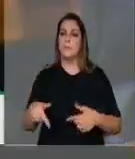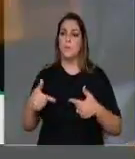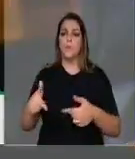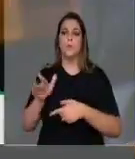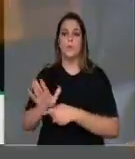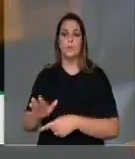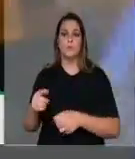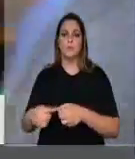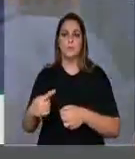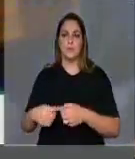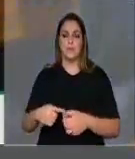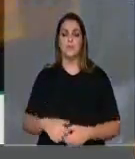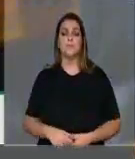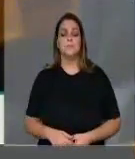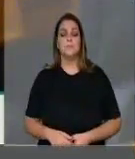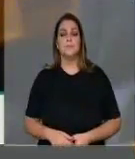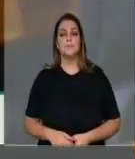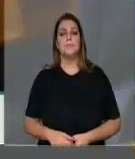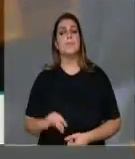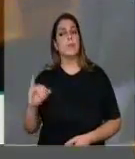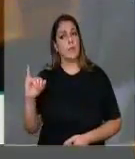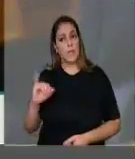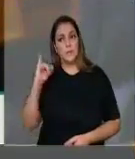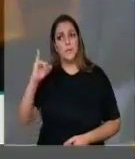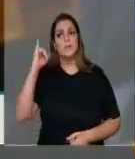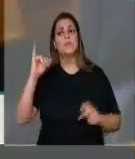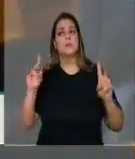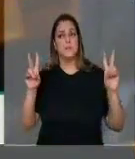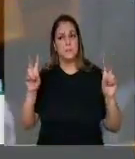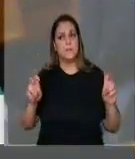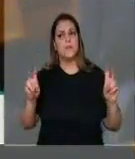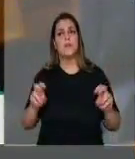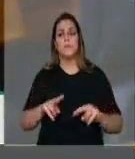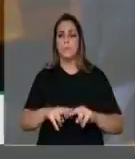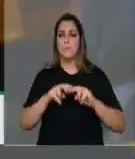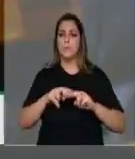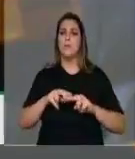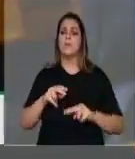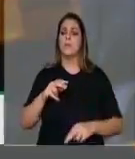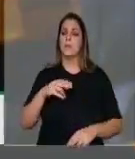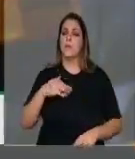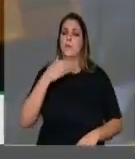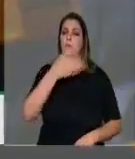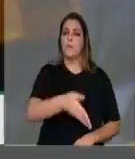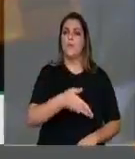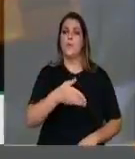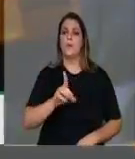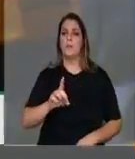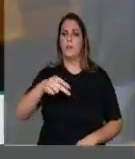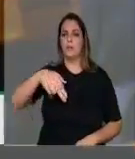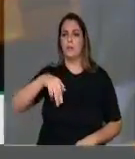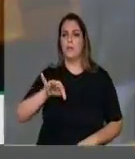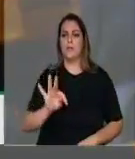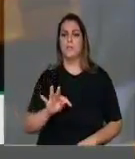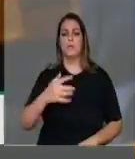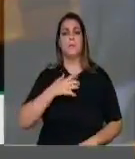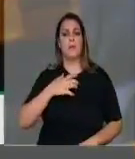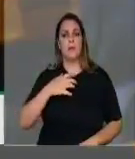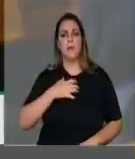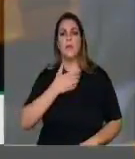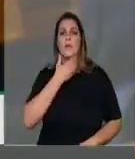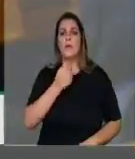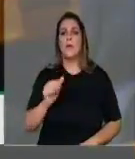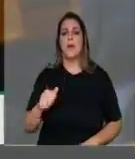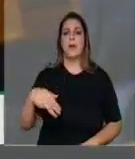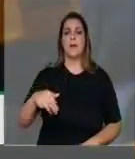conjacuipenses, pela importância do tema. Estive, inclusive, com o superintendente do DENIT na Bahia, doutor Amauri, e onde